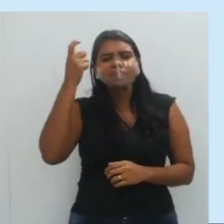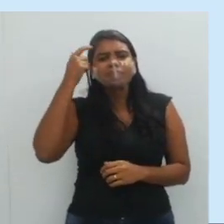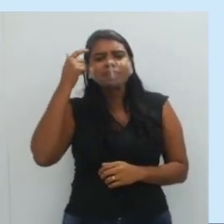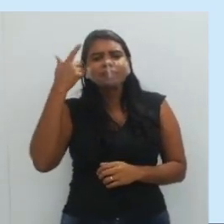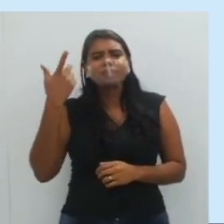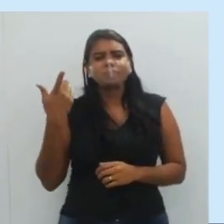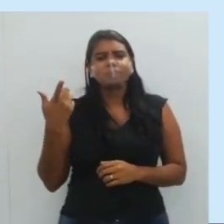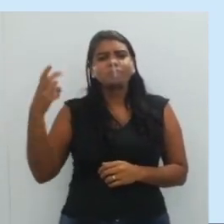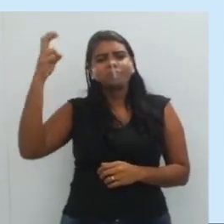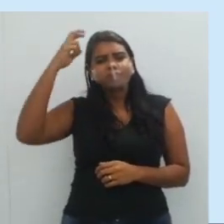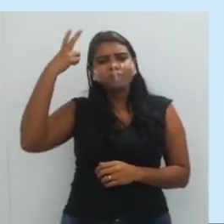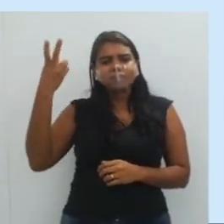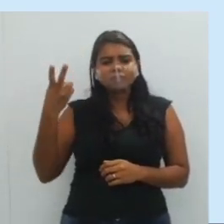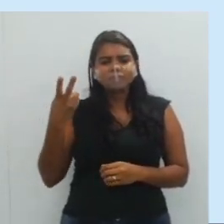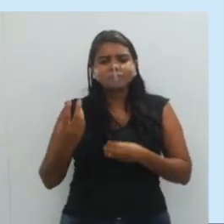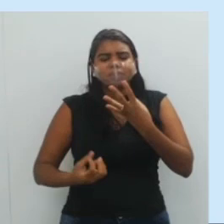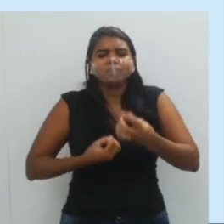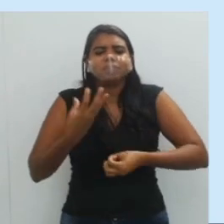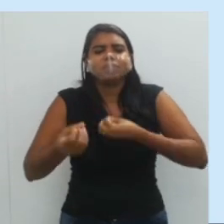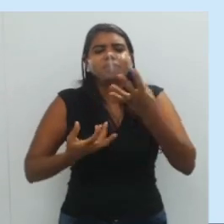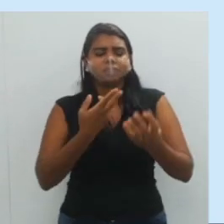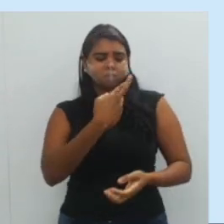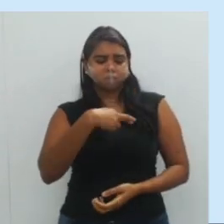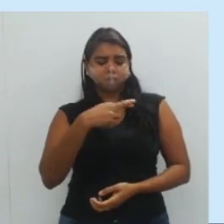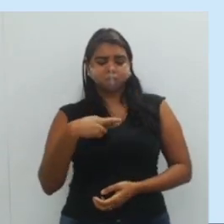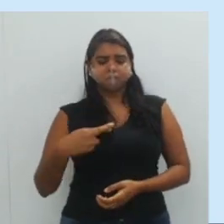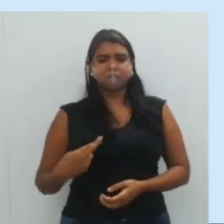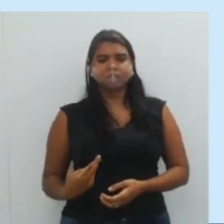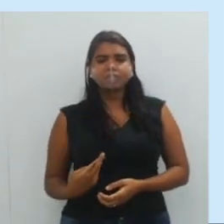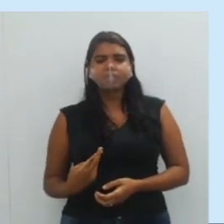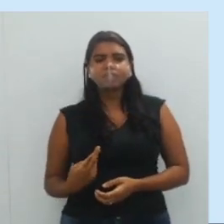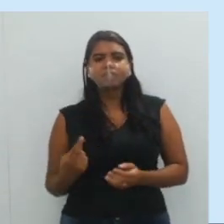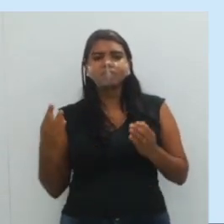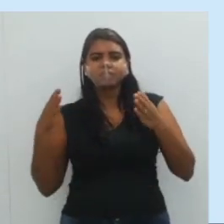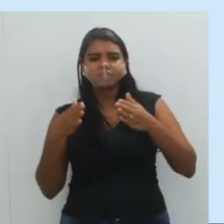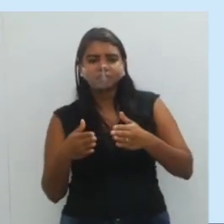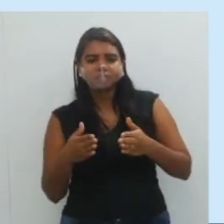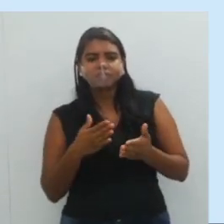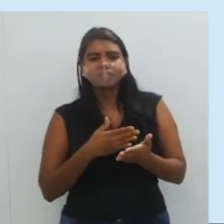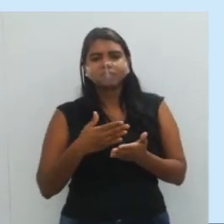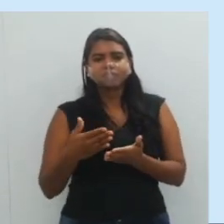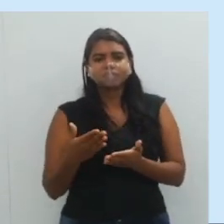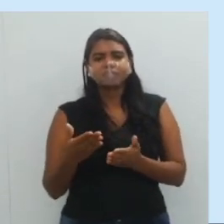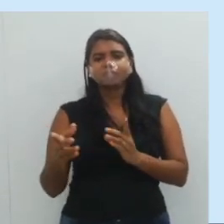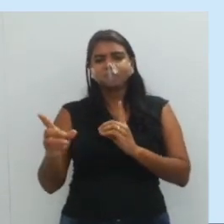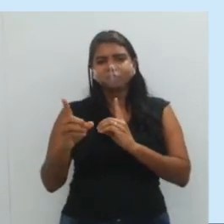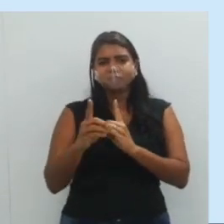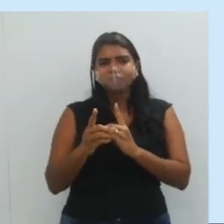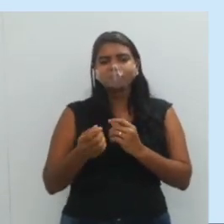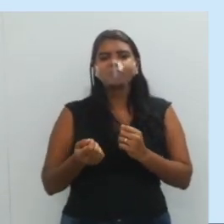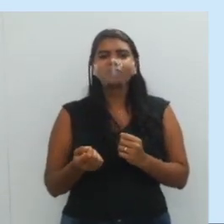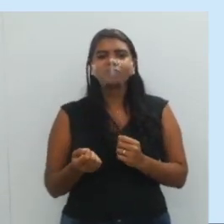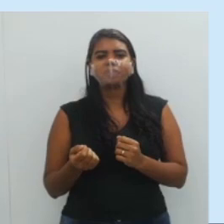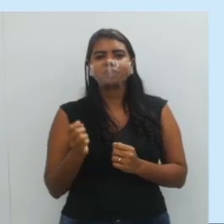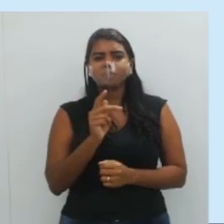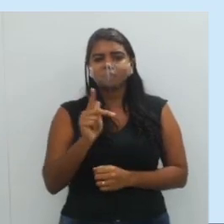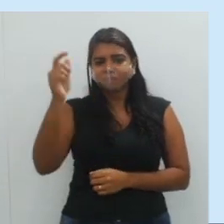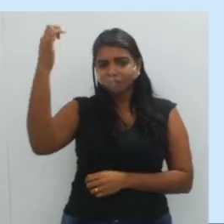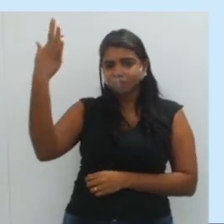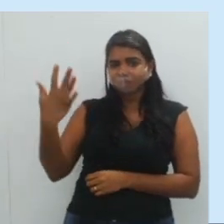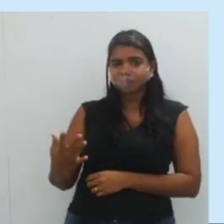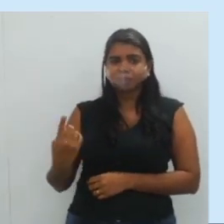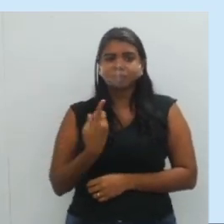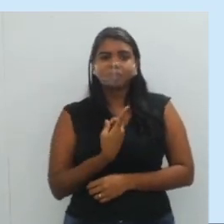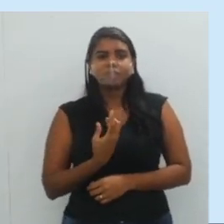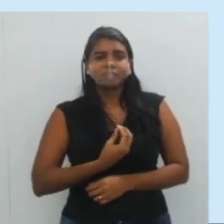à pluralidade da manifestação religiosa. Voltemos ao início do nosso encontro, quando eu falei justamente